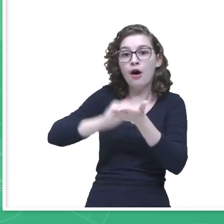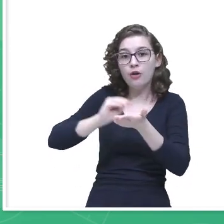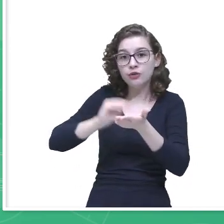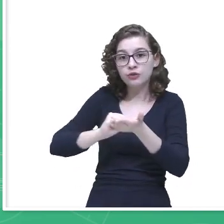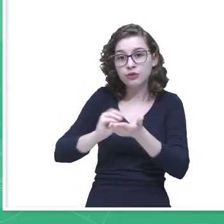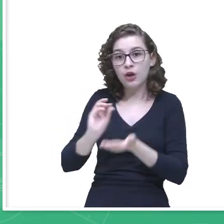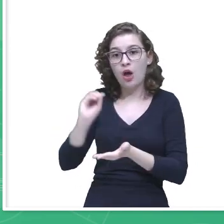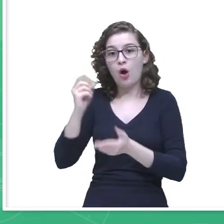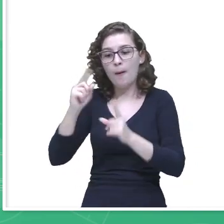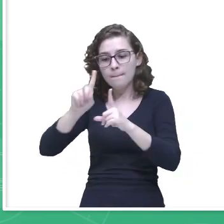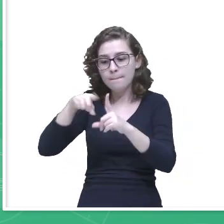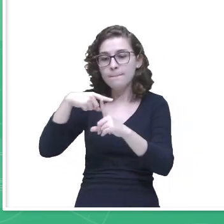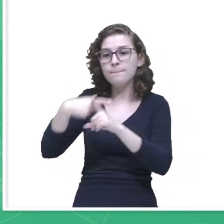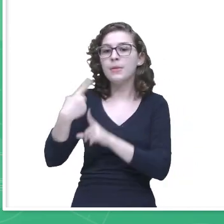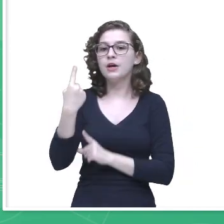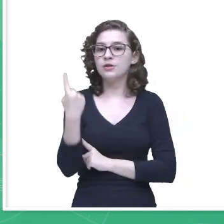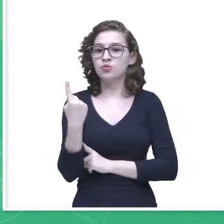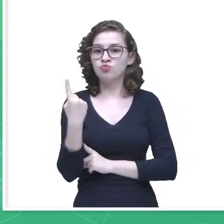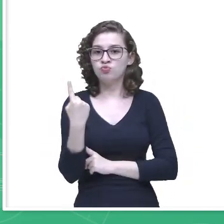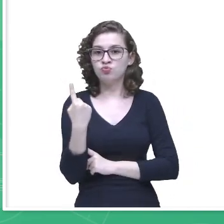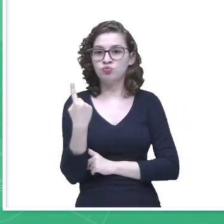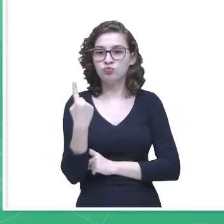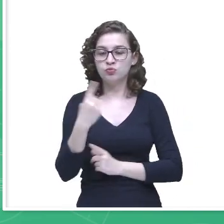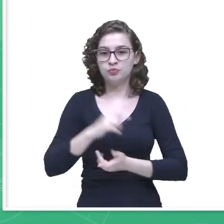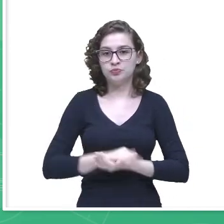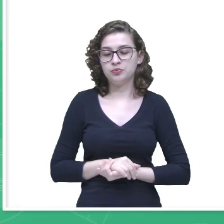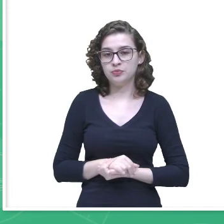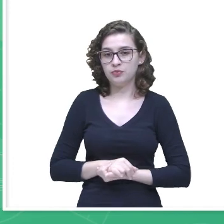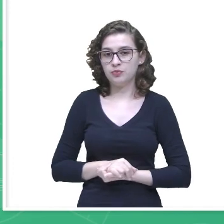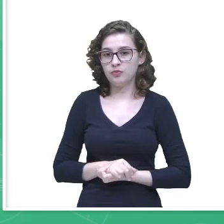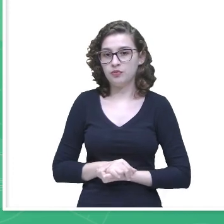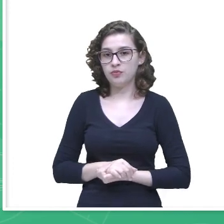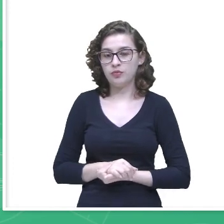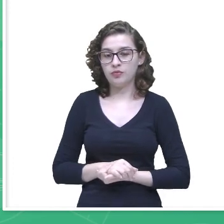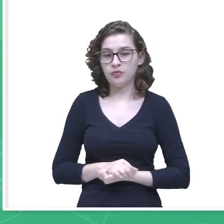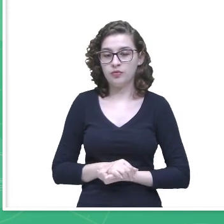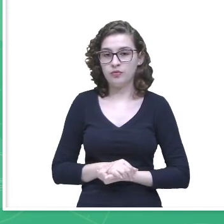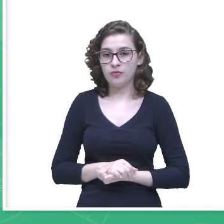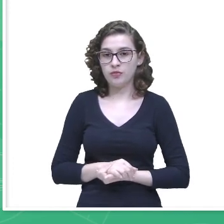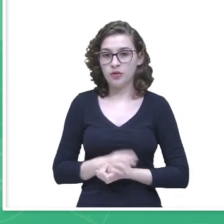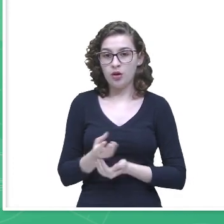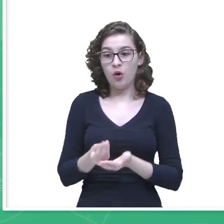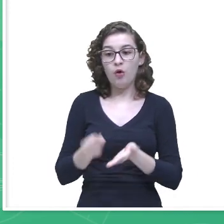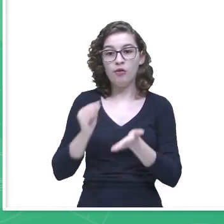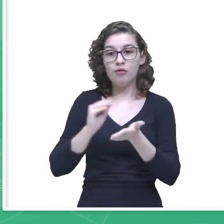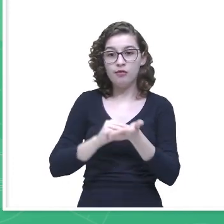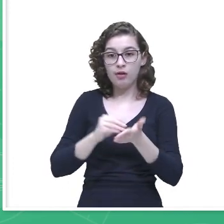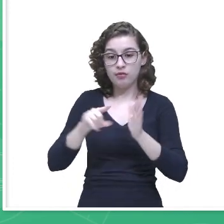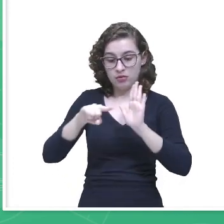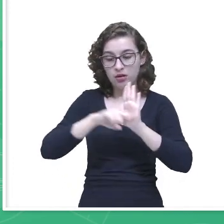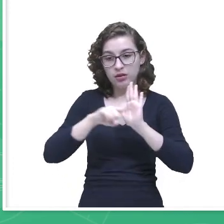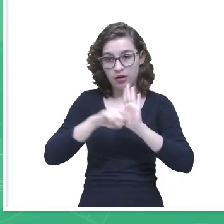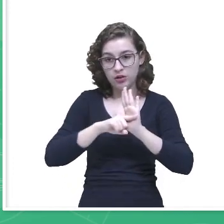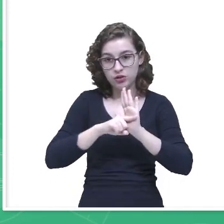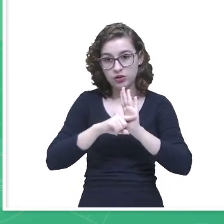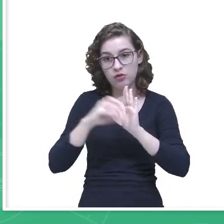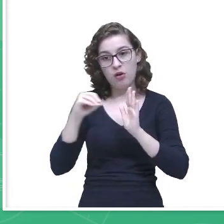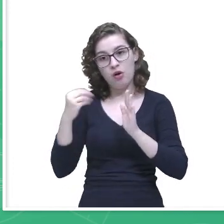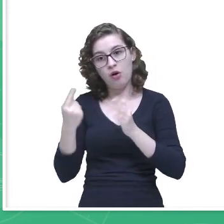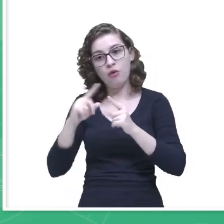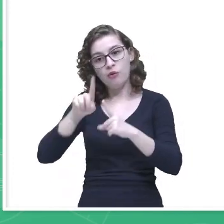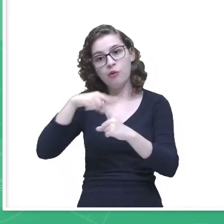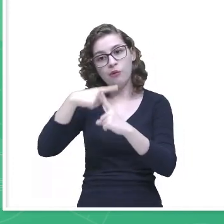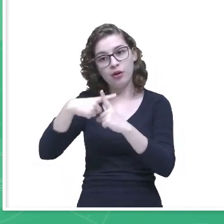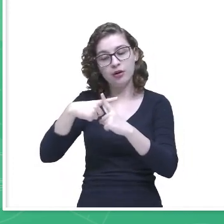ou mais um cromossomo, ok? Ou eu vou ter um acréscimo, uma diminuição, uma ausência, ou vou ter um acréscimo,